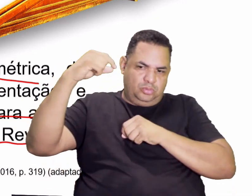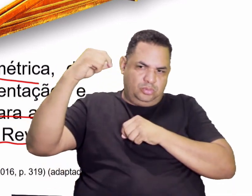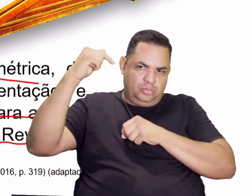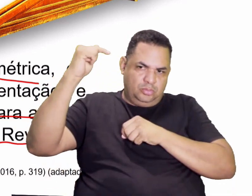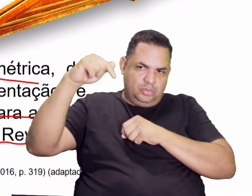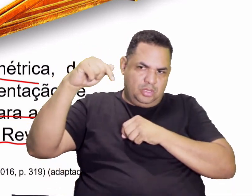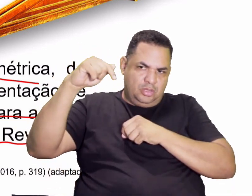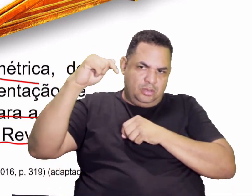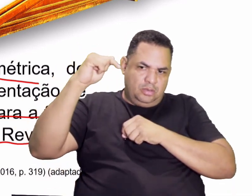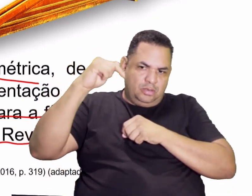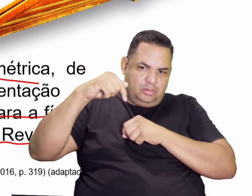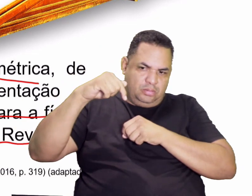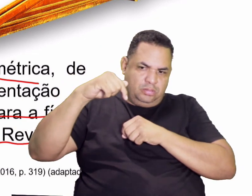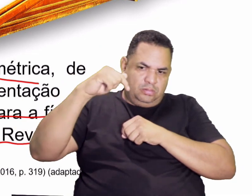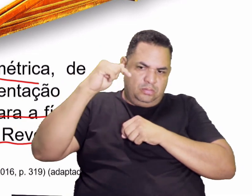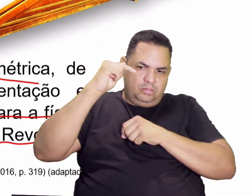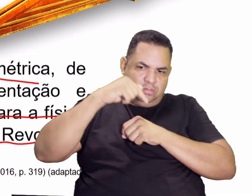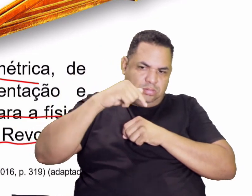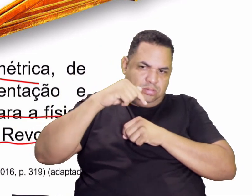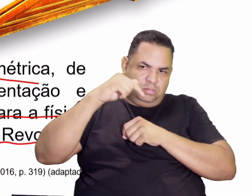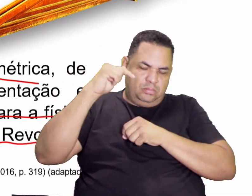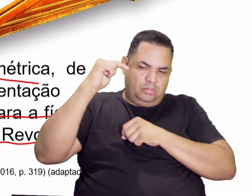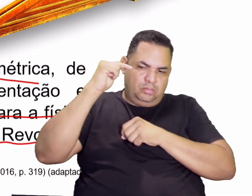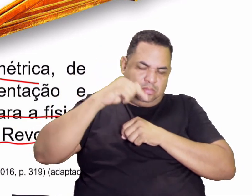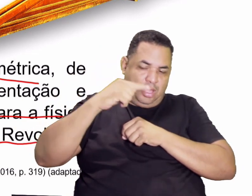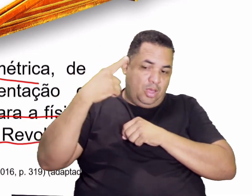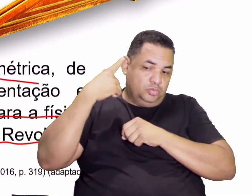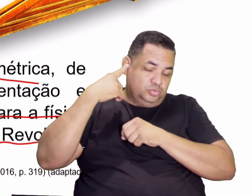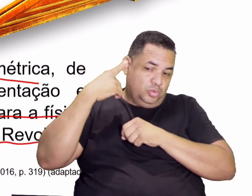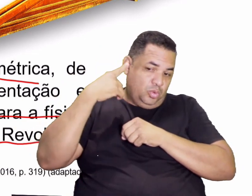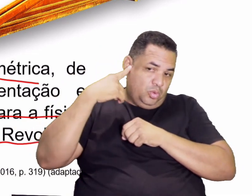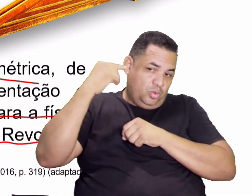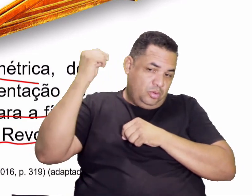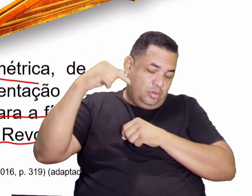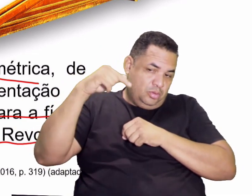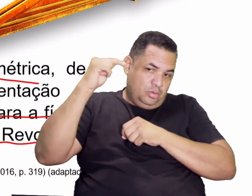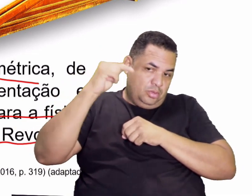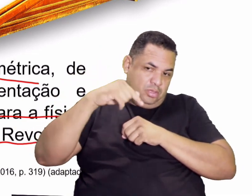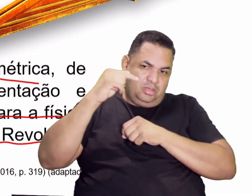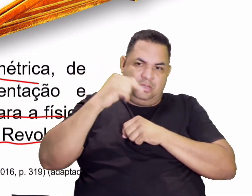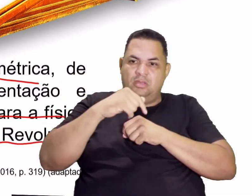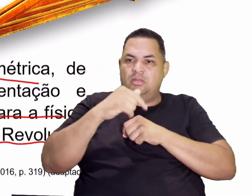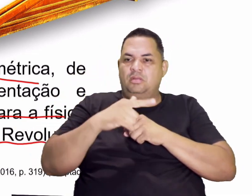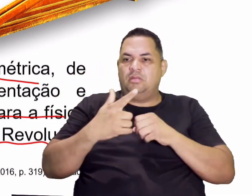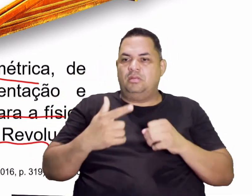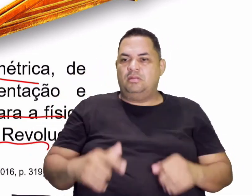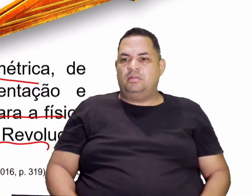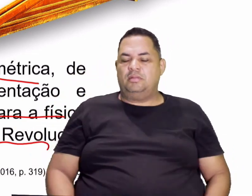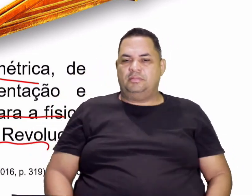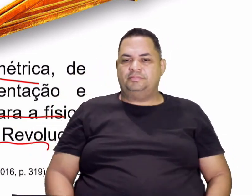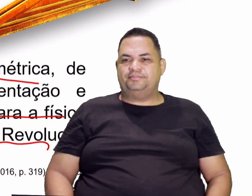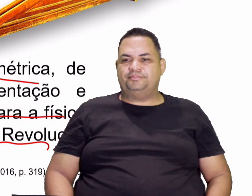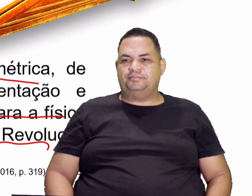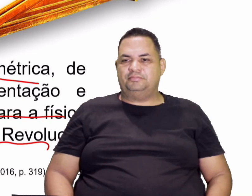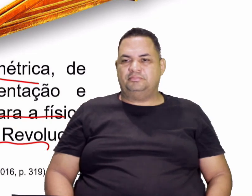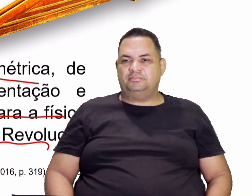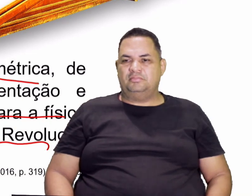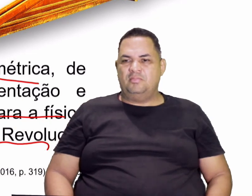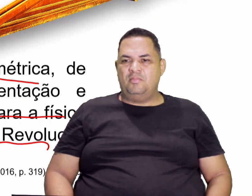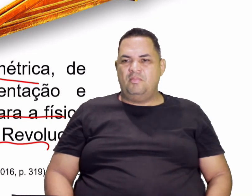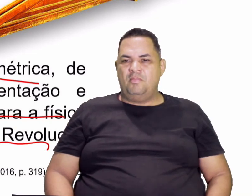tocando cada ponto, ó, e vai dando o som, tá? Nessa harmonia. Conforme ela vem,